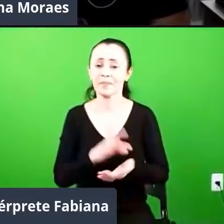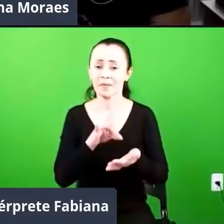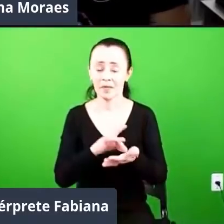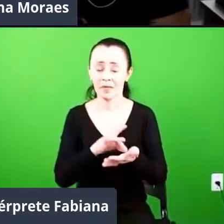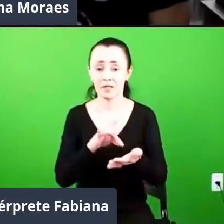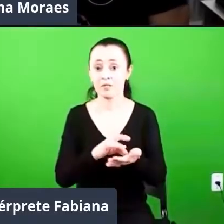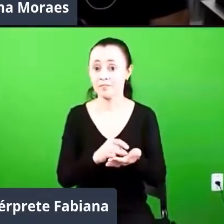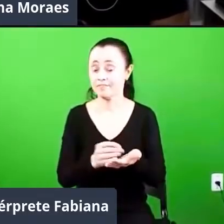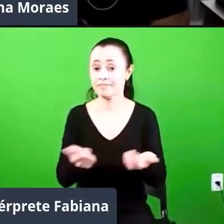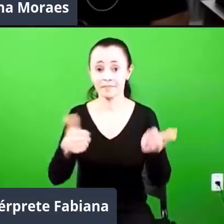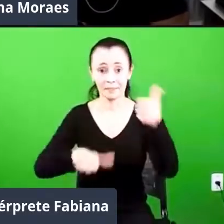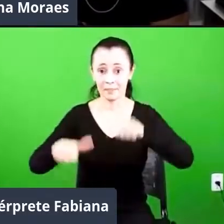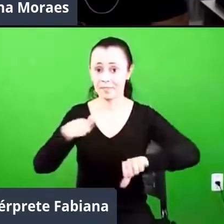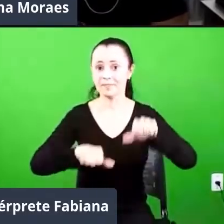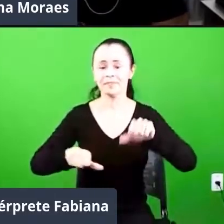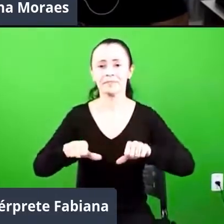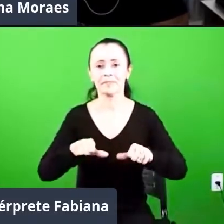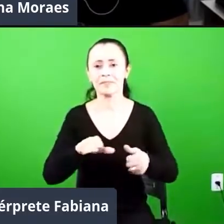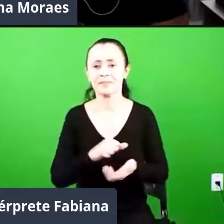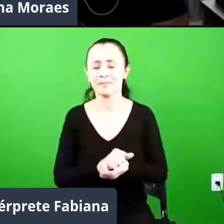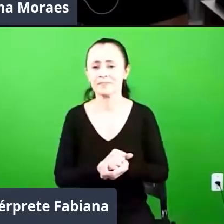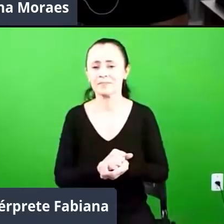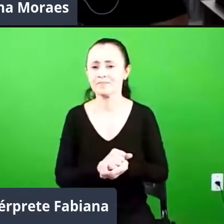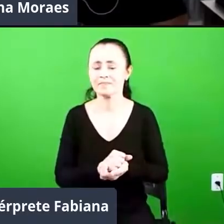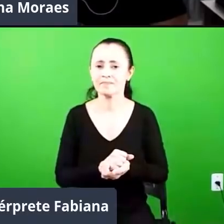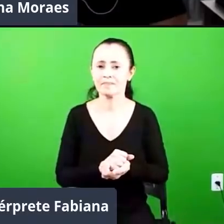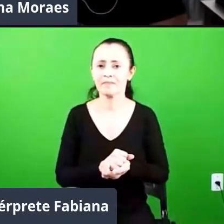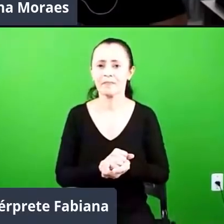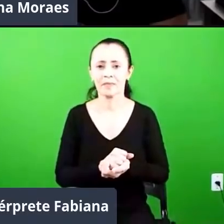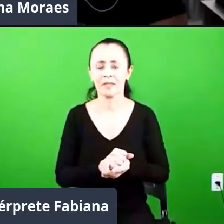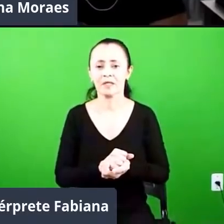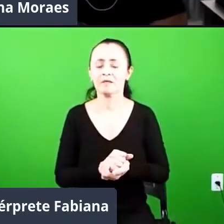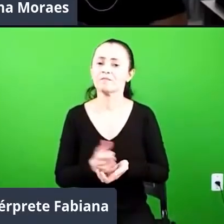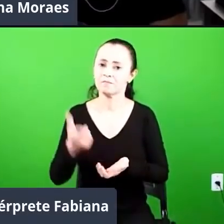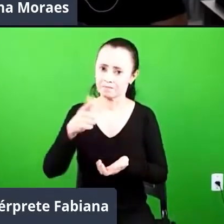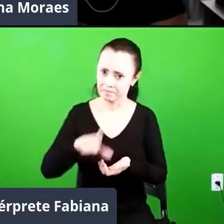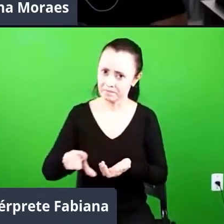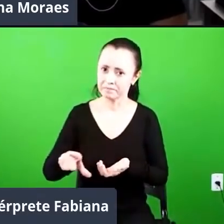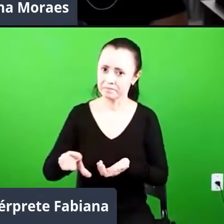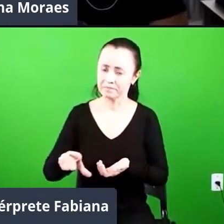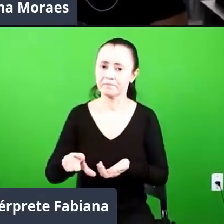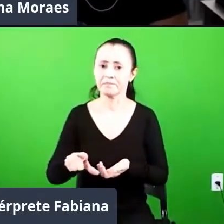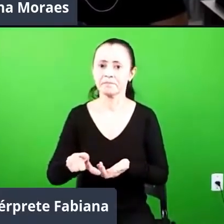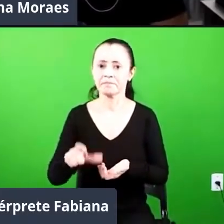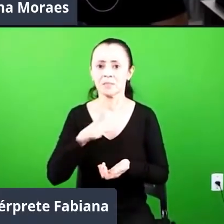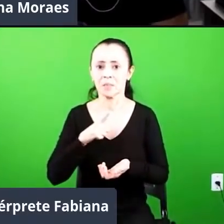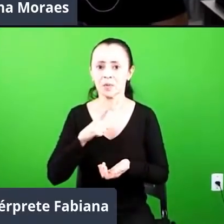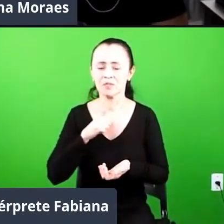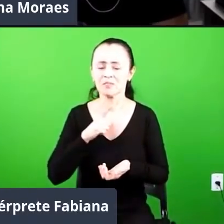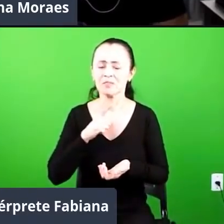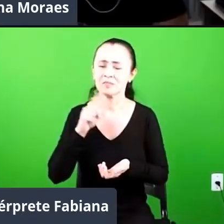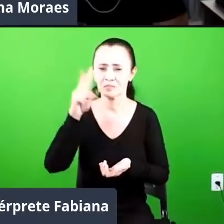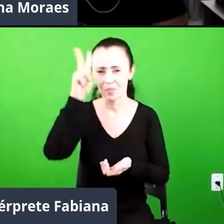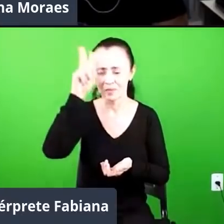porque como fazer essa avaliação? Mais uma vez, né, nós temos uma construção histórica do que nós